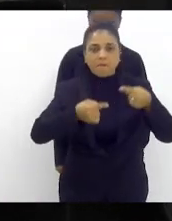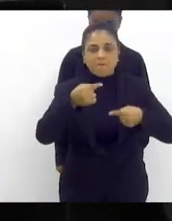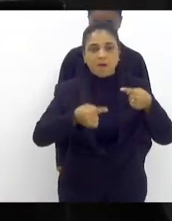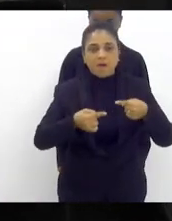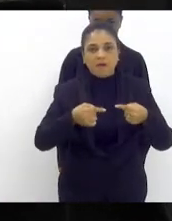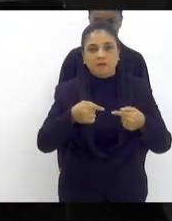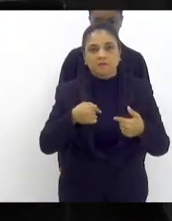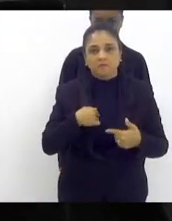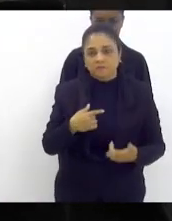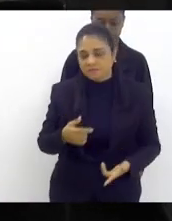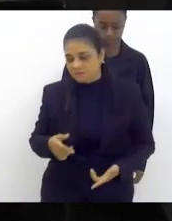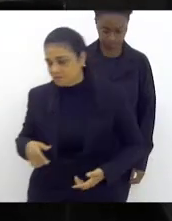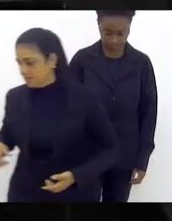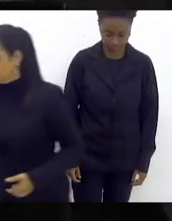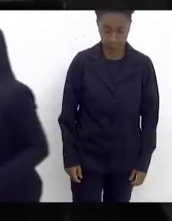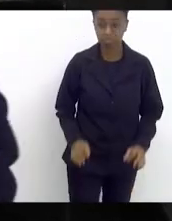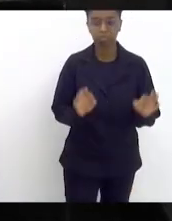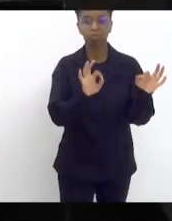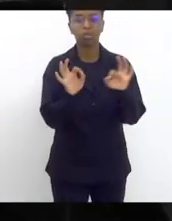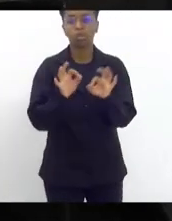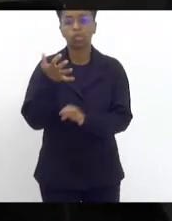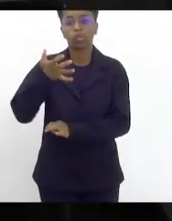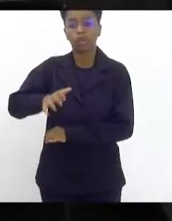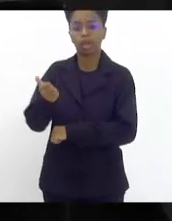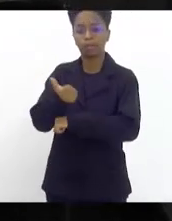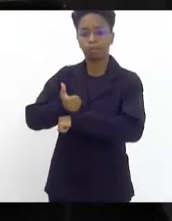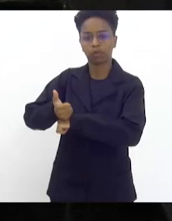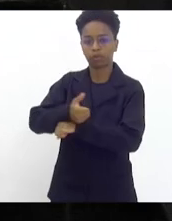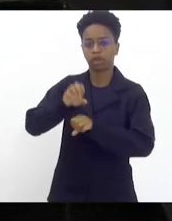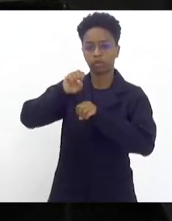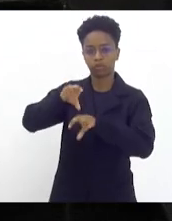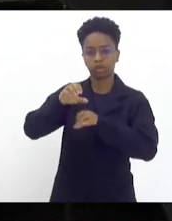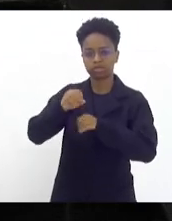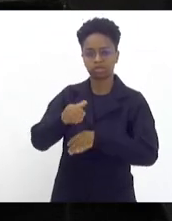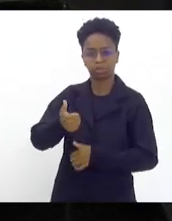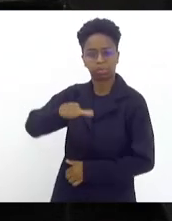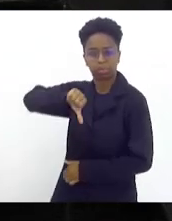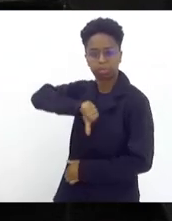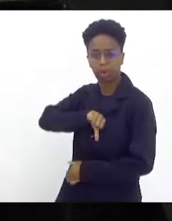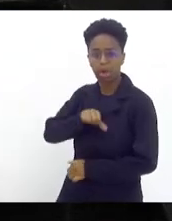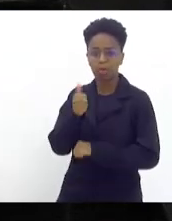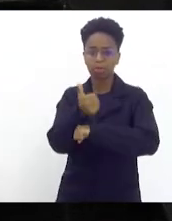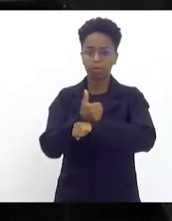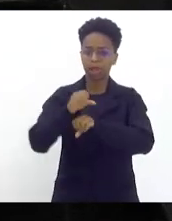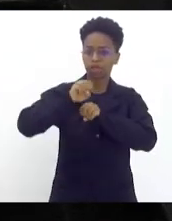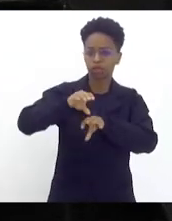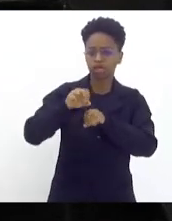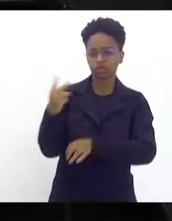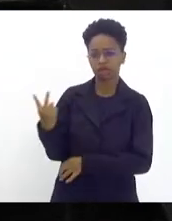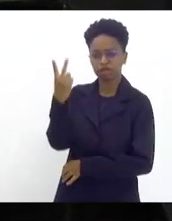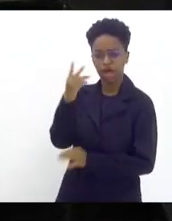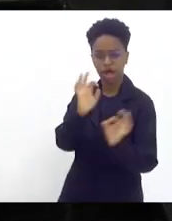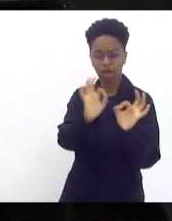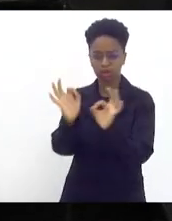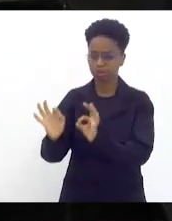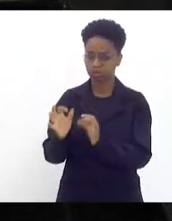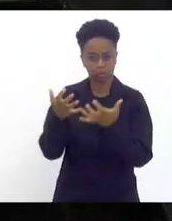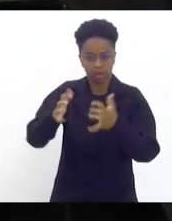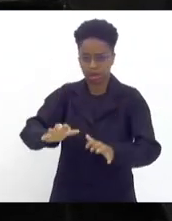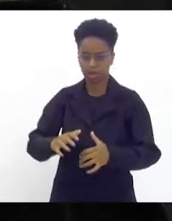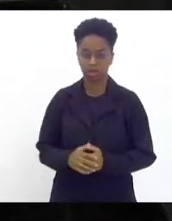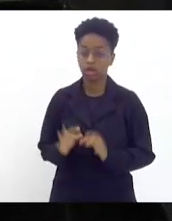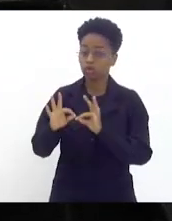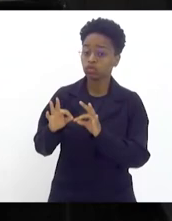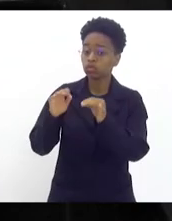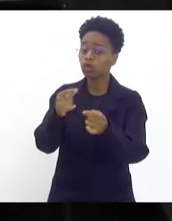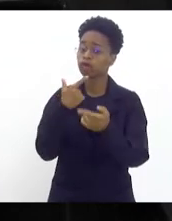aqui quer profissional de educação desmotivado profissional de educação desvalorizado todo